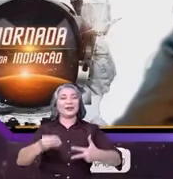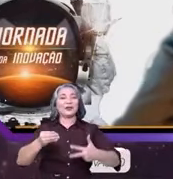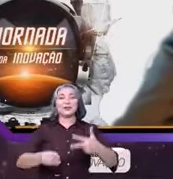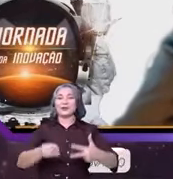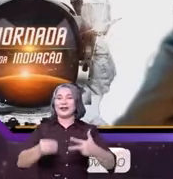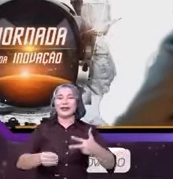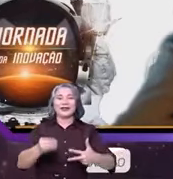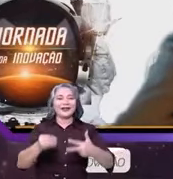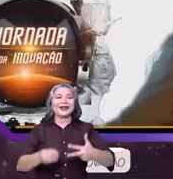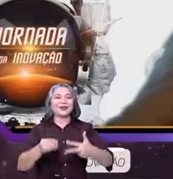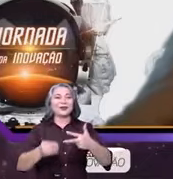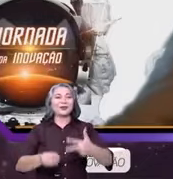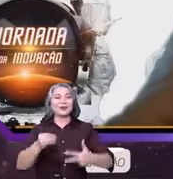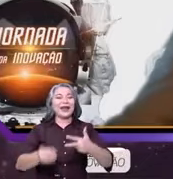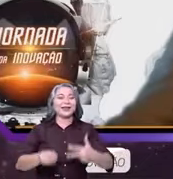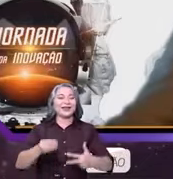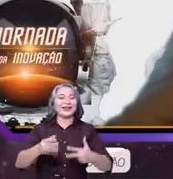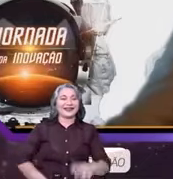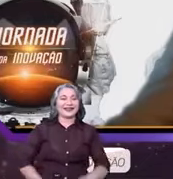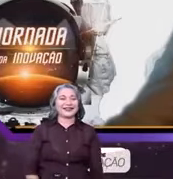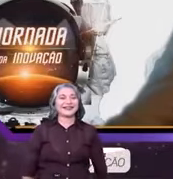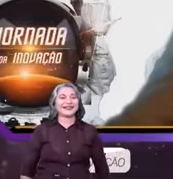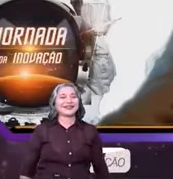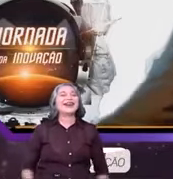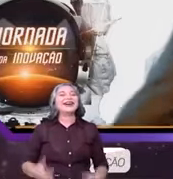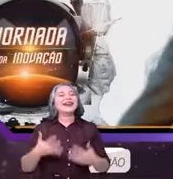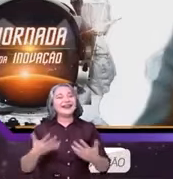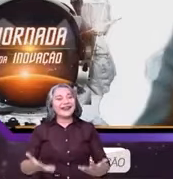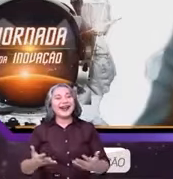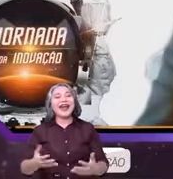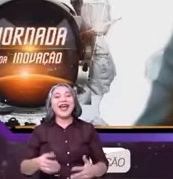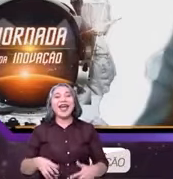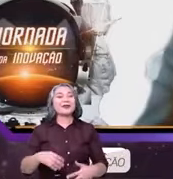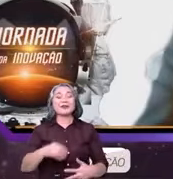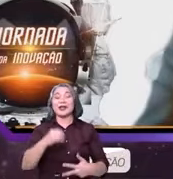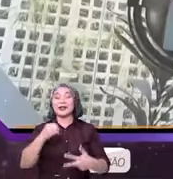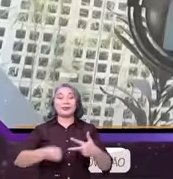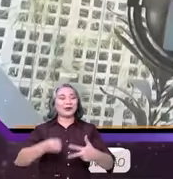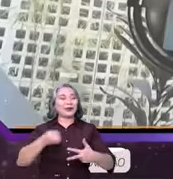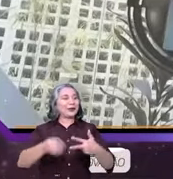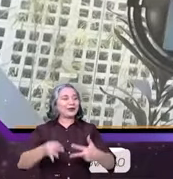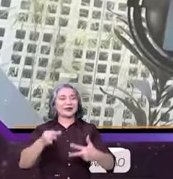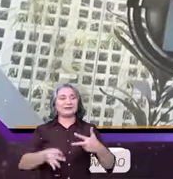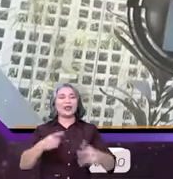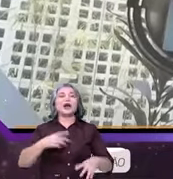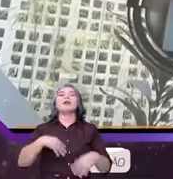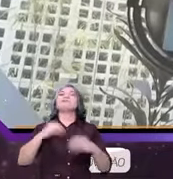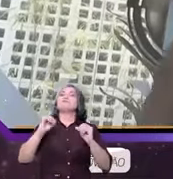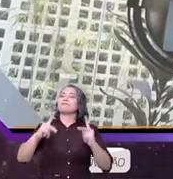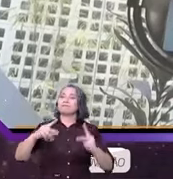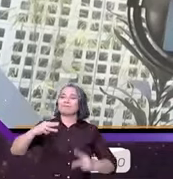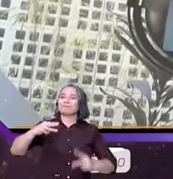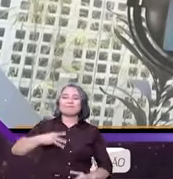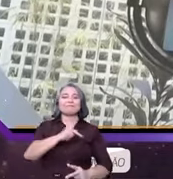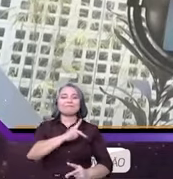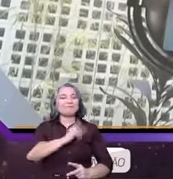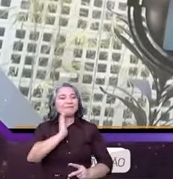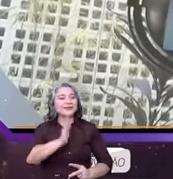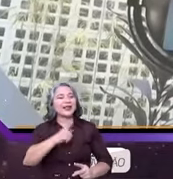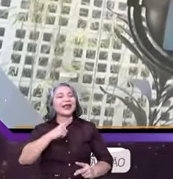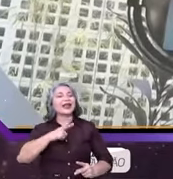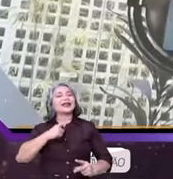Muito obrigado. Viu? Doutor Cândido, pode responder a pergunta do Ministério Público e a curiosidade da